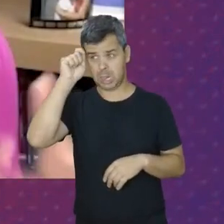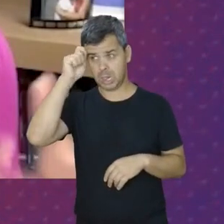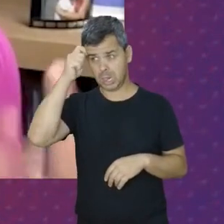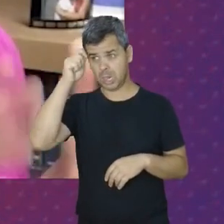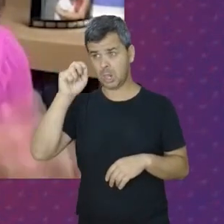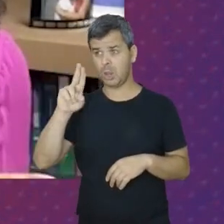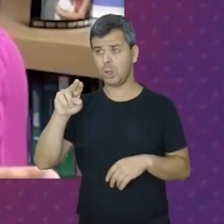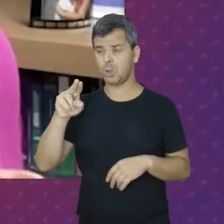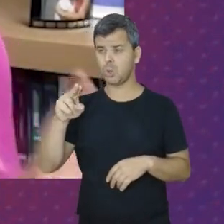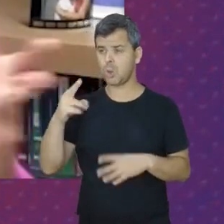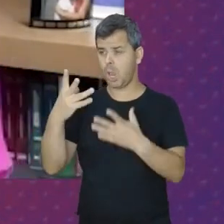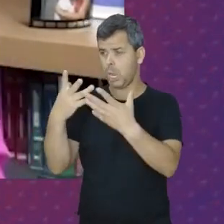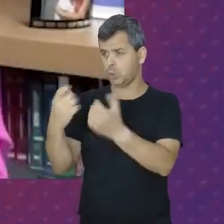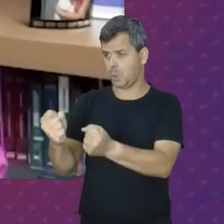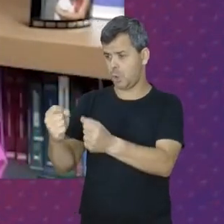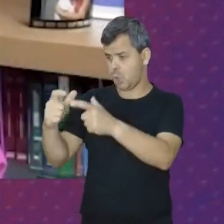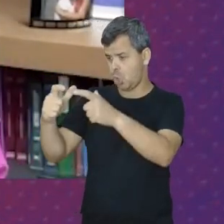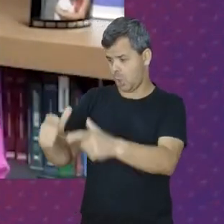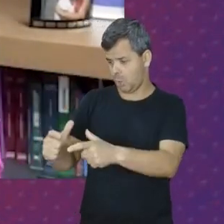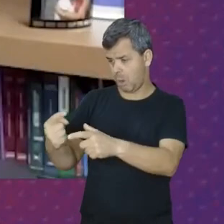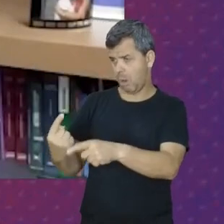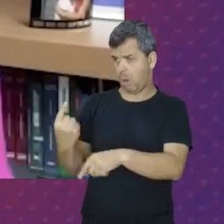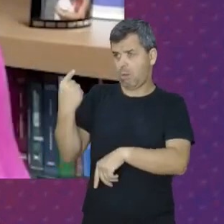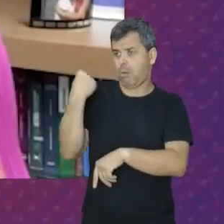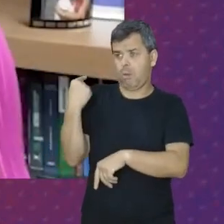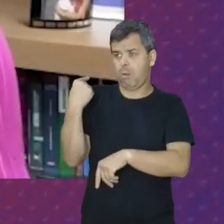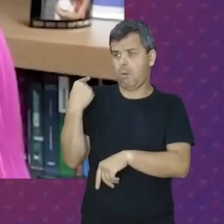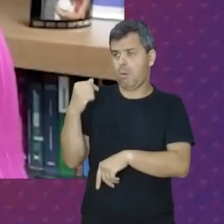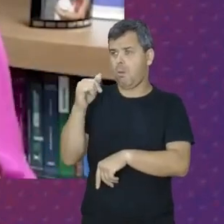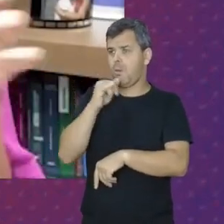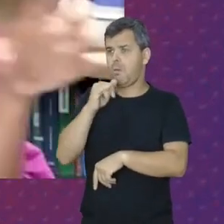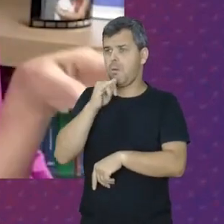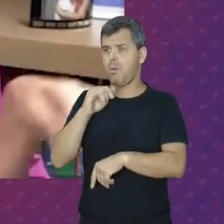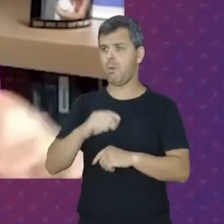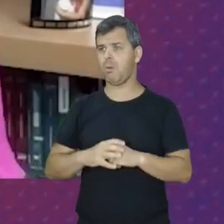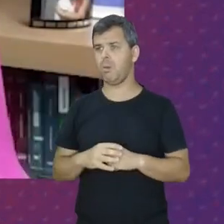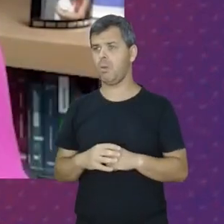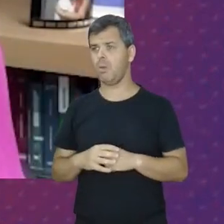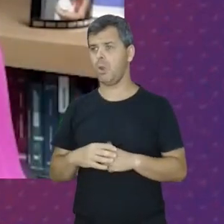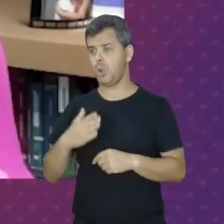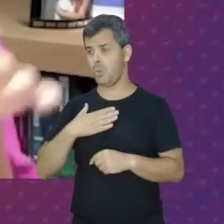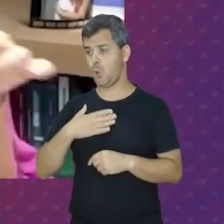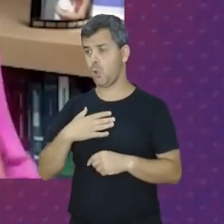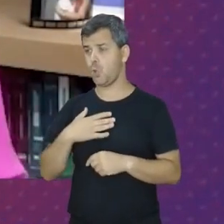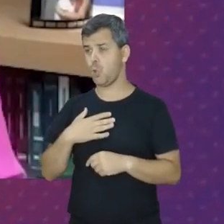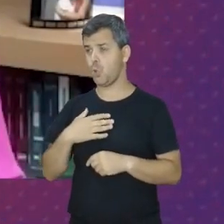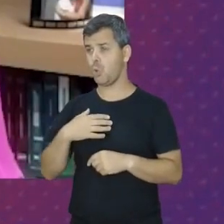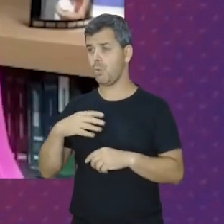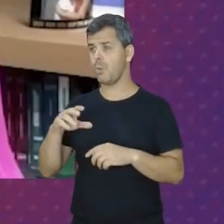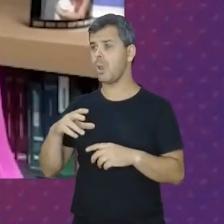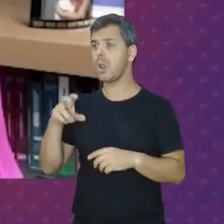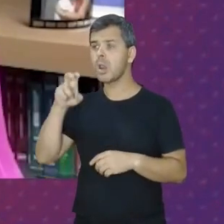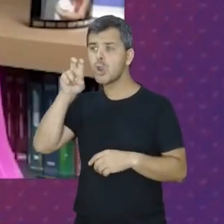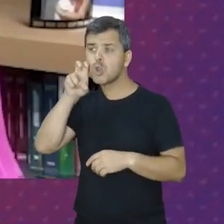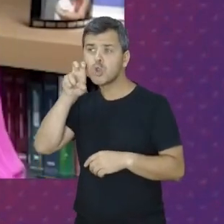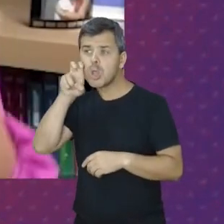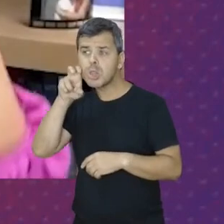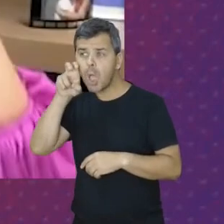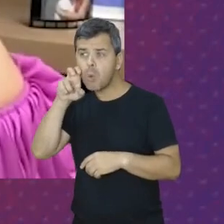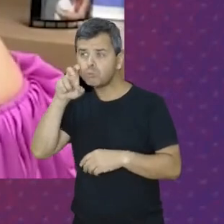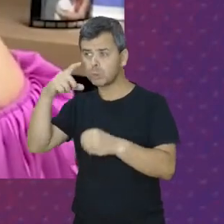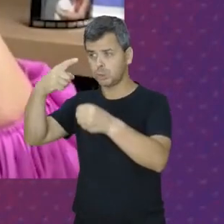nunca ocuparam esse espaço antes, e eu estou dando o exemplo aqui do meu lugar, da Câmara Municipal de